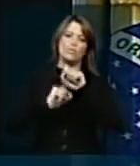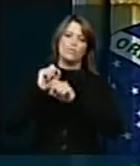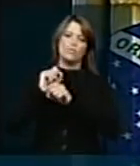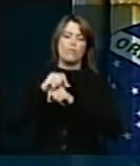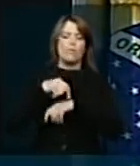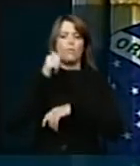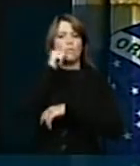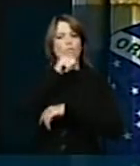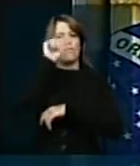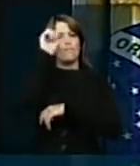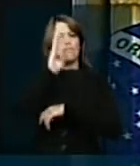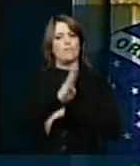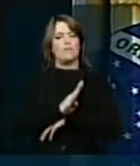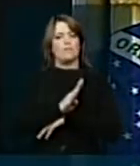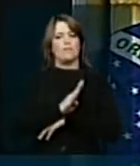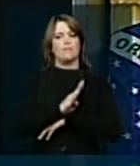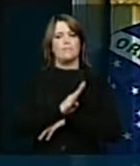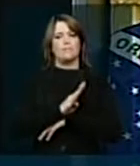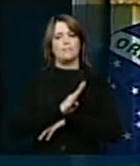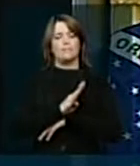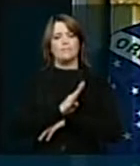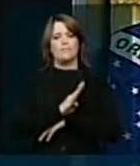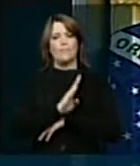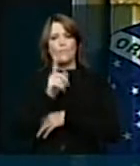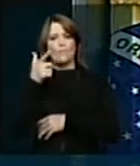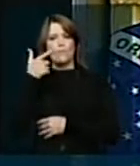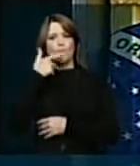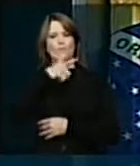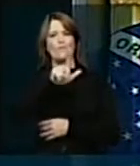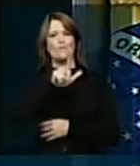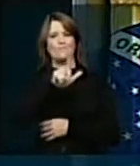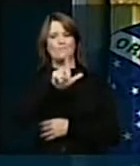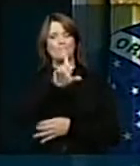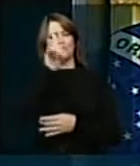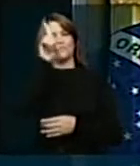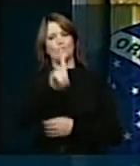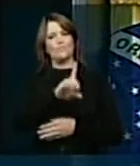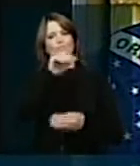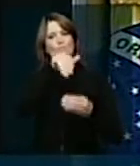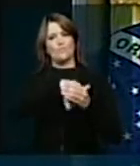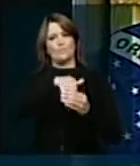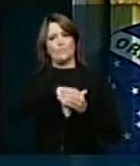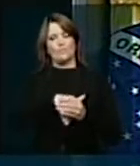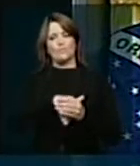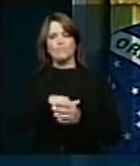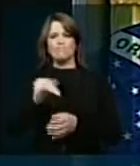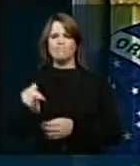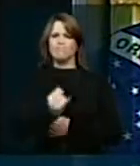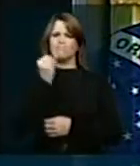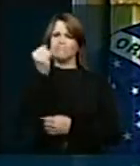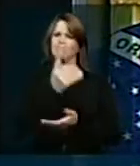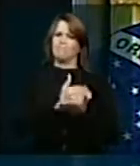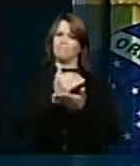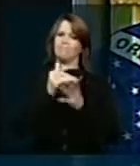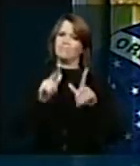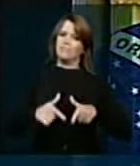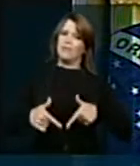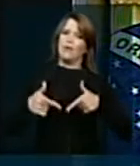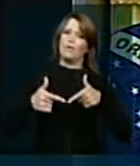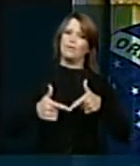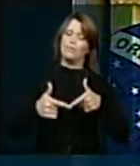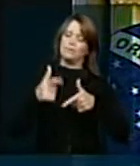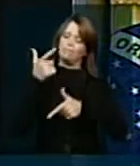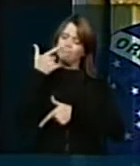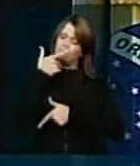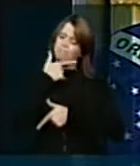as brasileiras conquistaram o direito de votar, um importante marco na luta pela